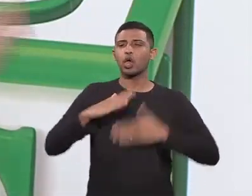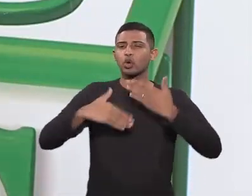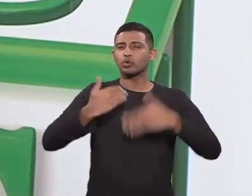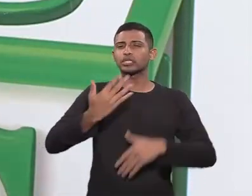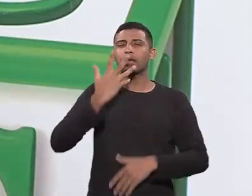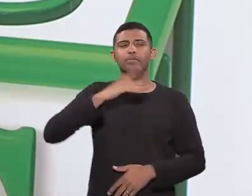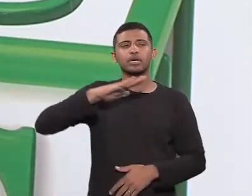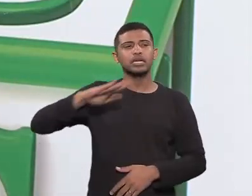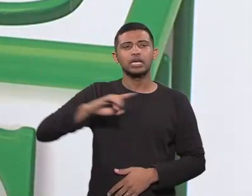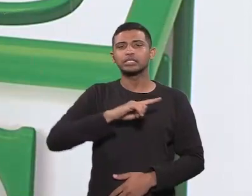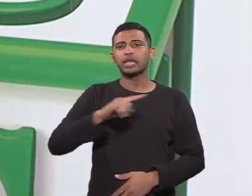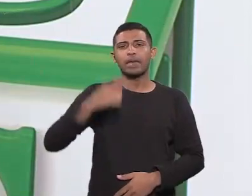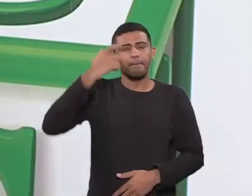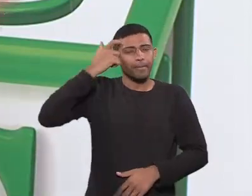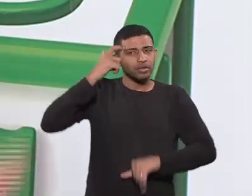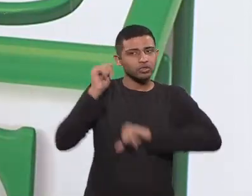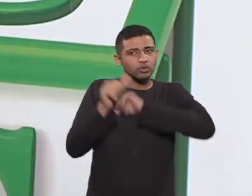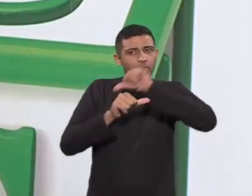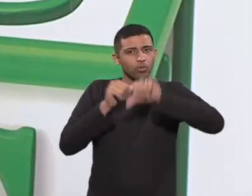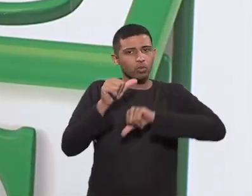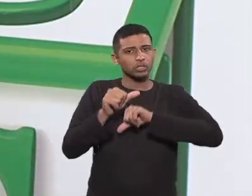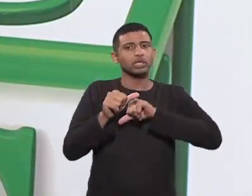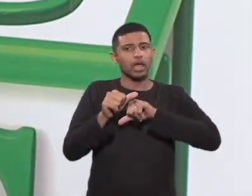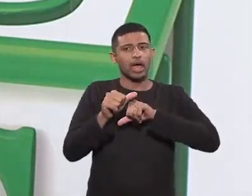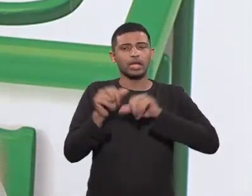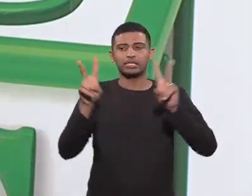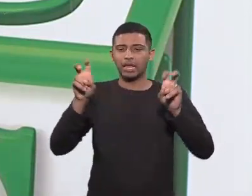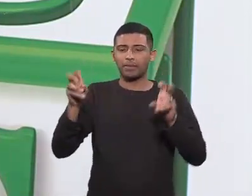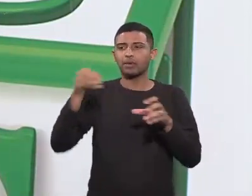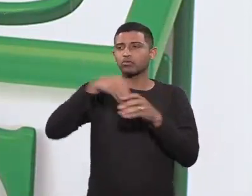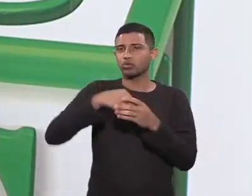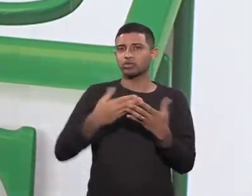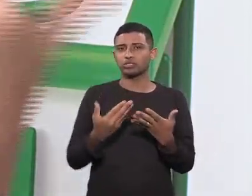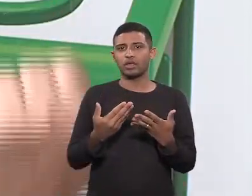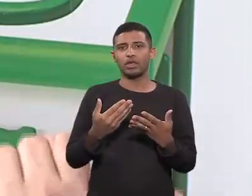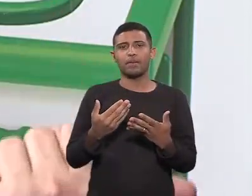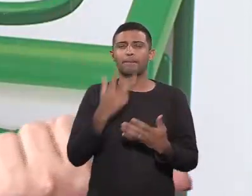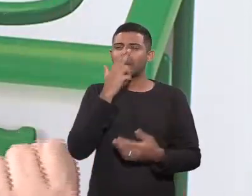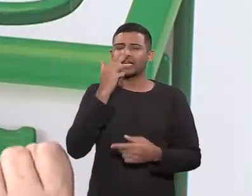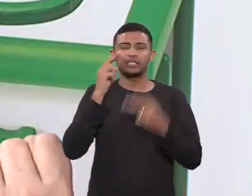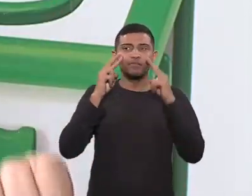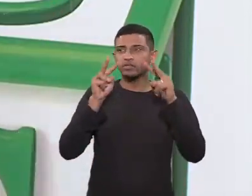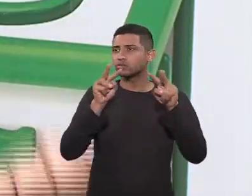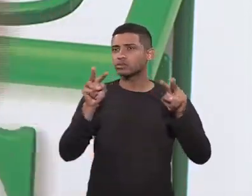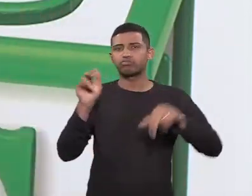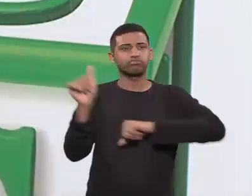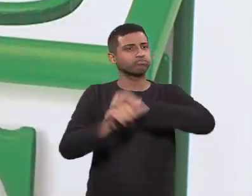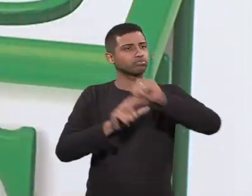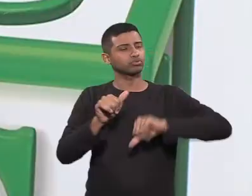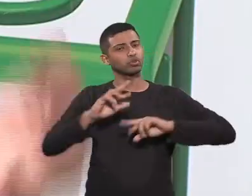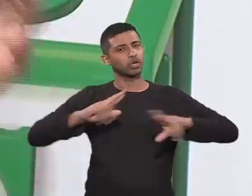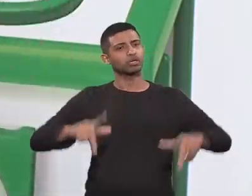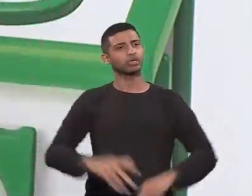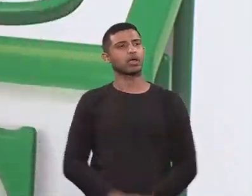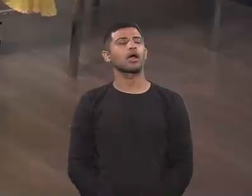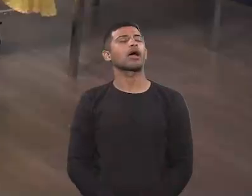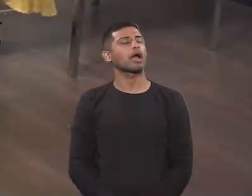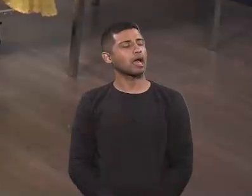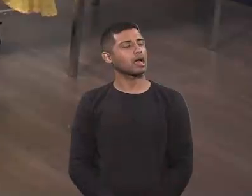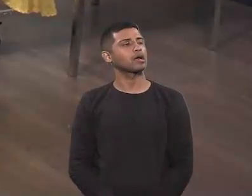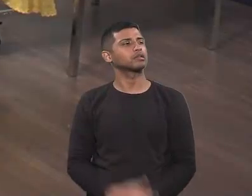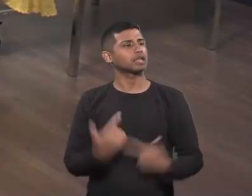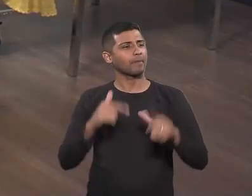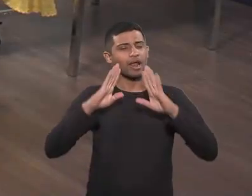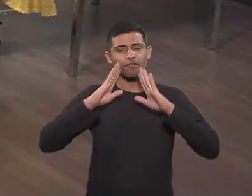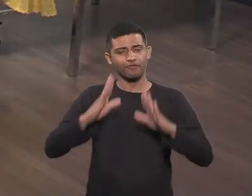foram modificando isso, né, e foram incluindo, foi modificando esse olhar também. Então, foi feito um trabalho nesse sentido,